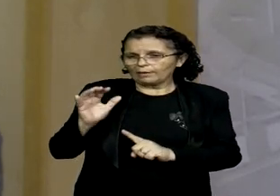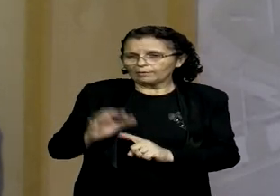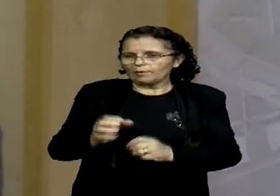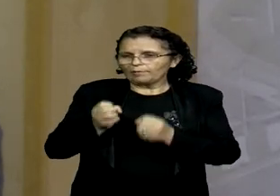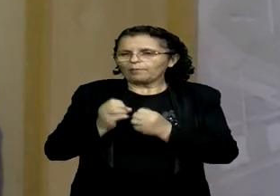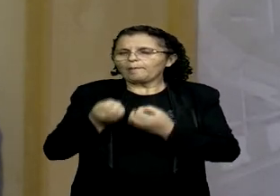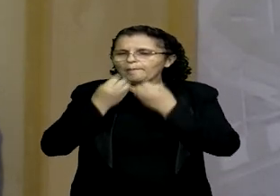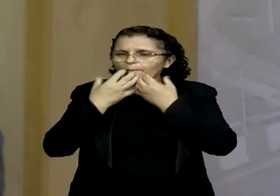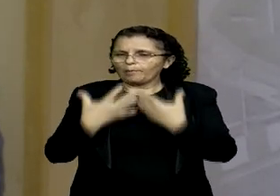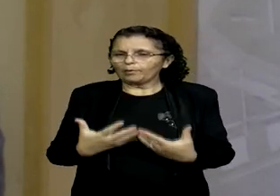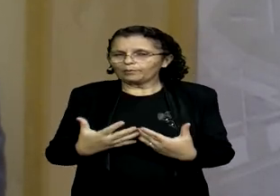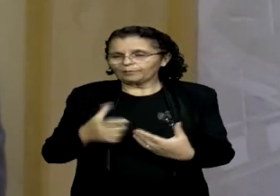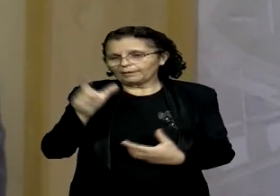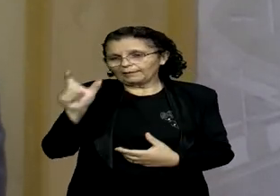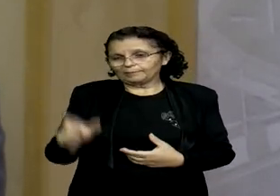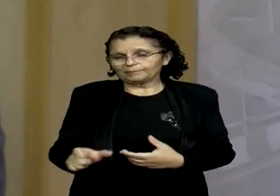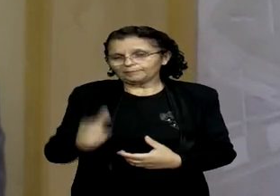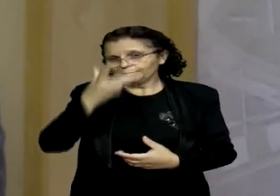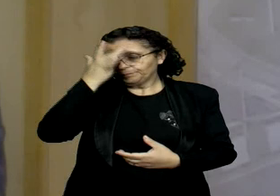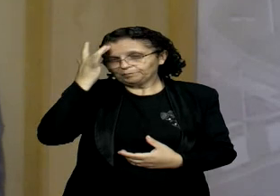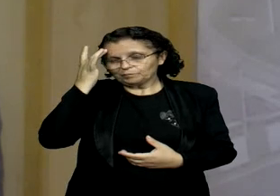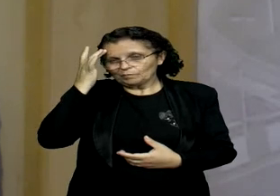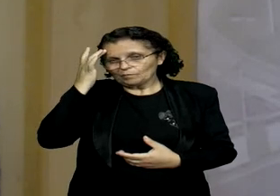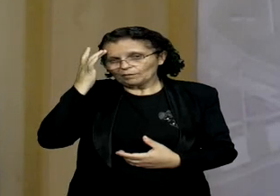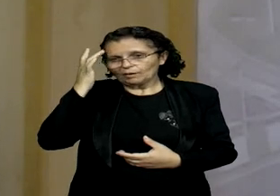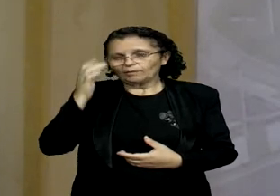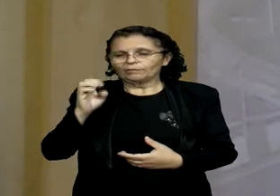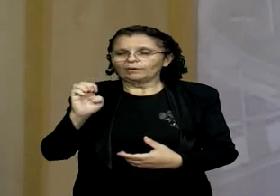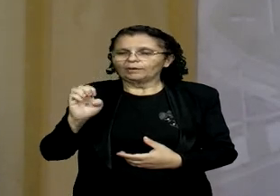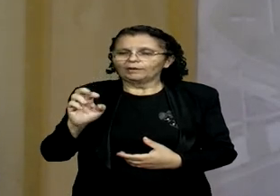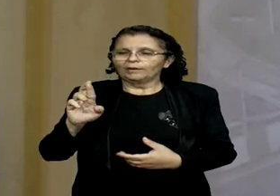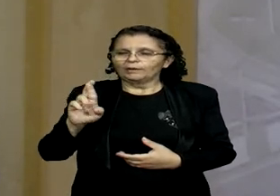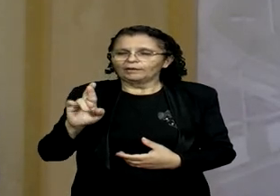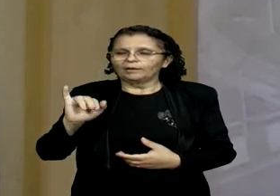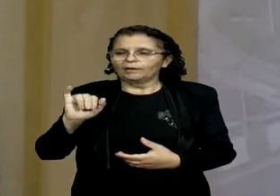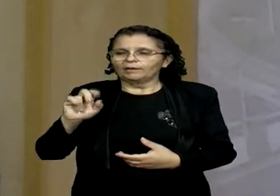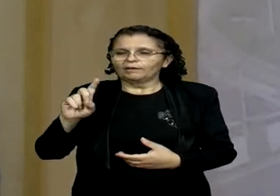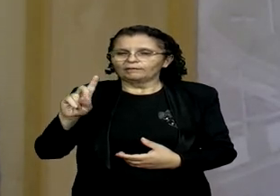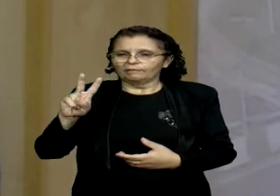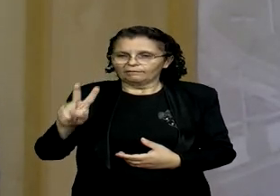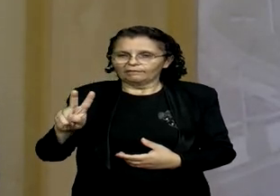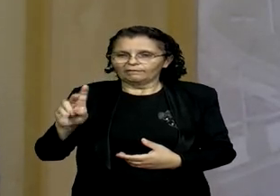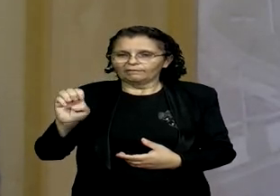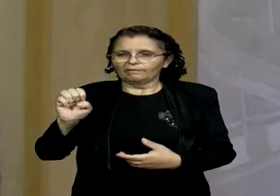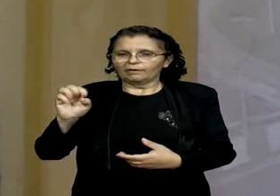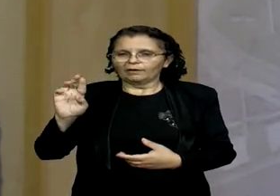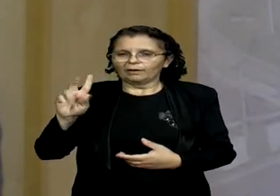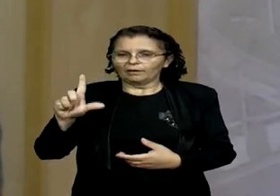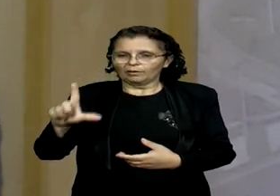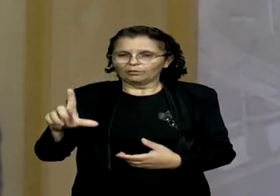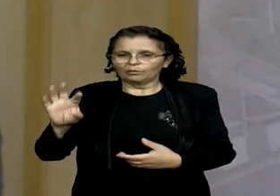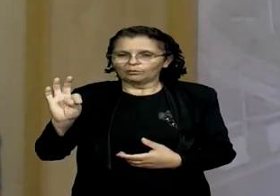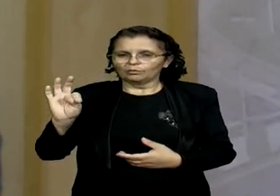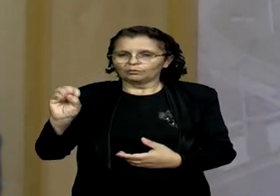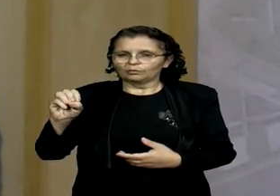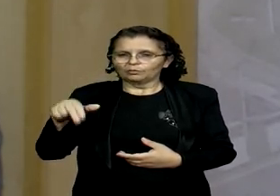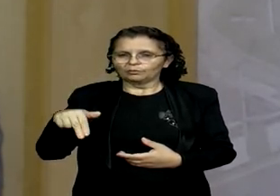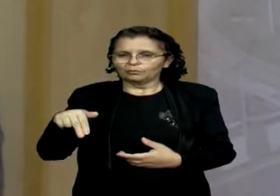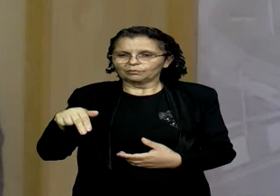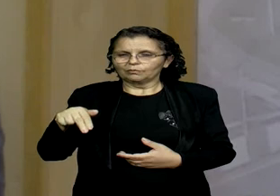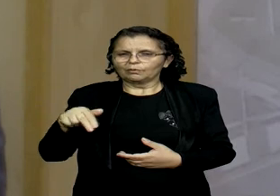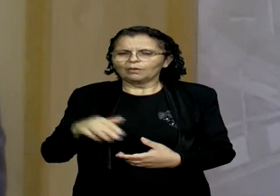positivo do indivíduo dedicado como Erivelton Eduardo Ribeiro. Pode ser a nossa